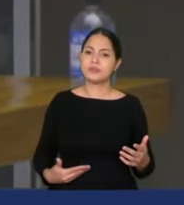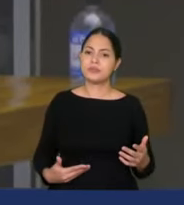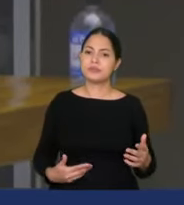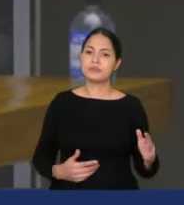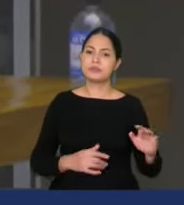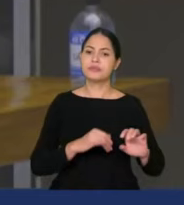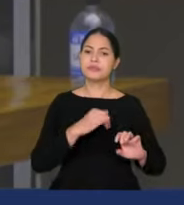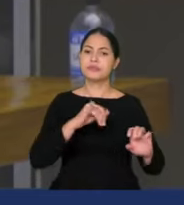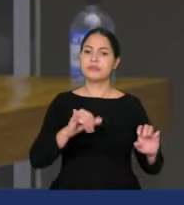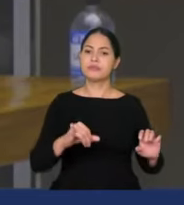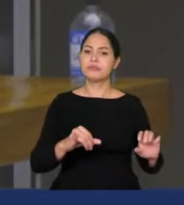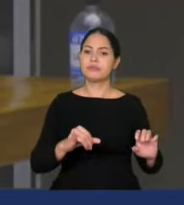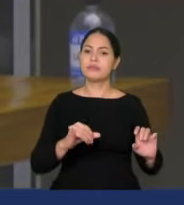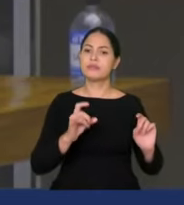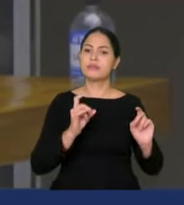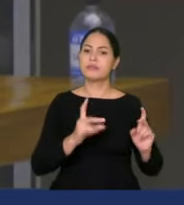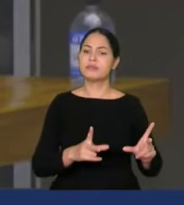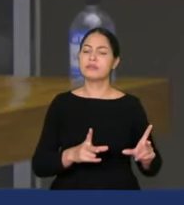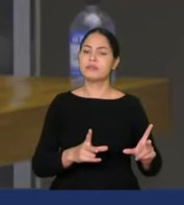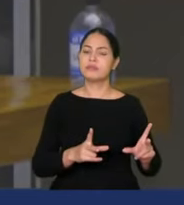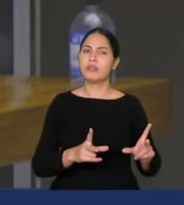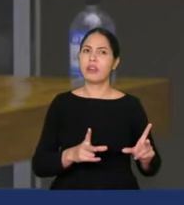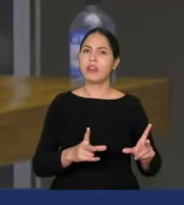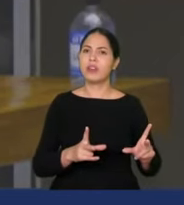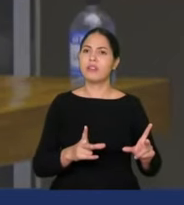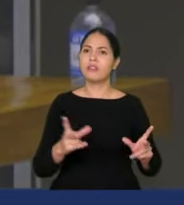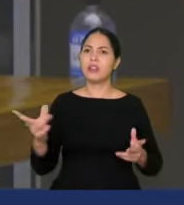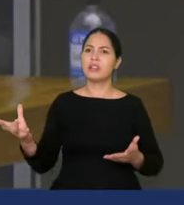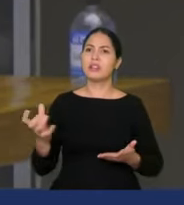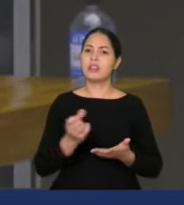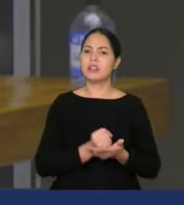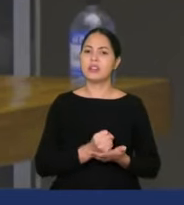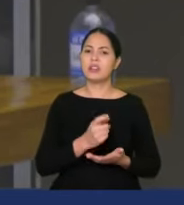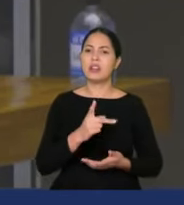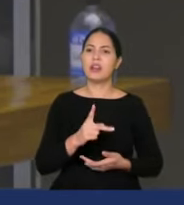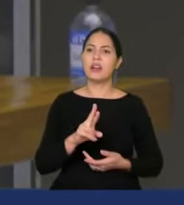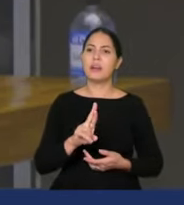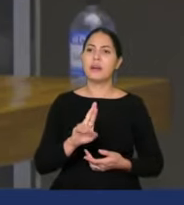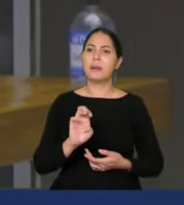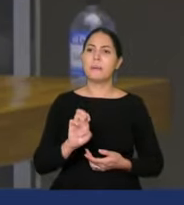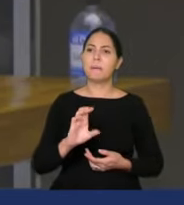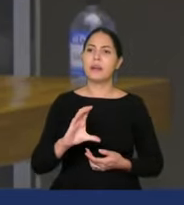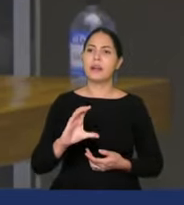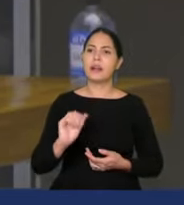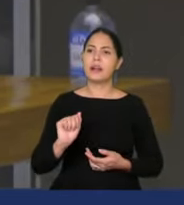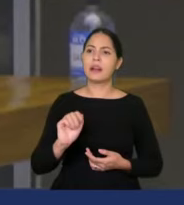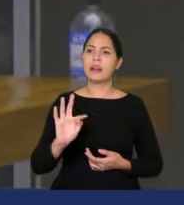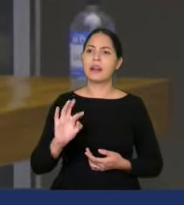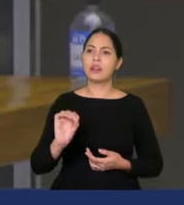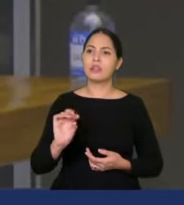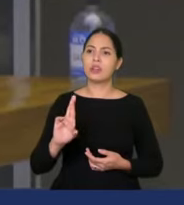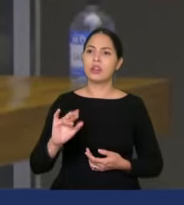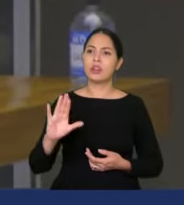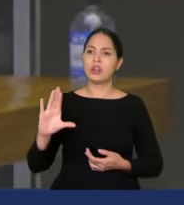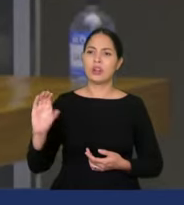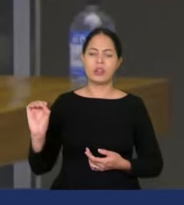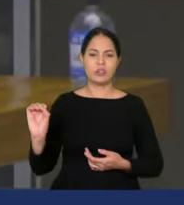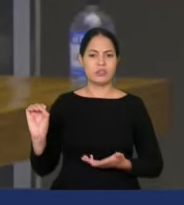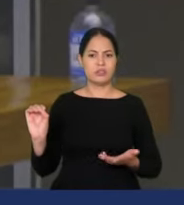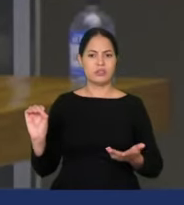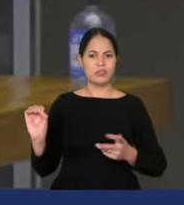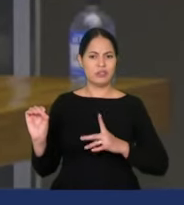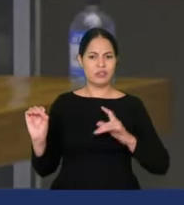da Eletrobras? Estão falando aí que vão aceitar precatório. Gente, o povo brasileiro está sendo